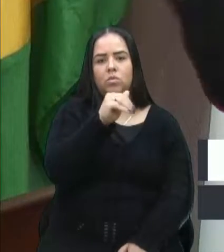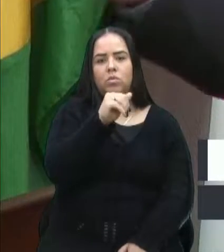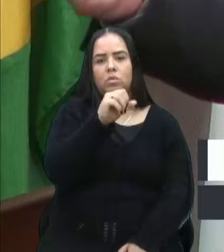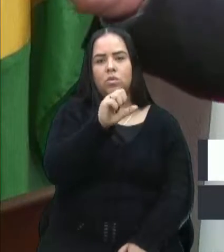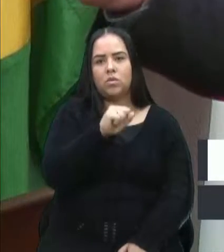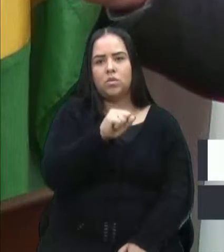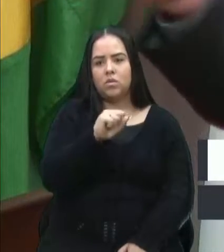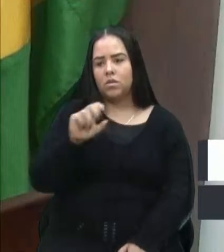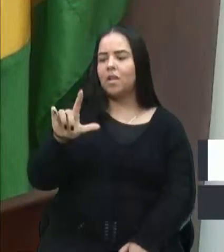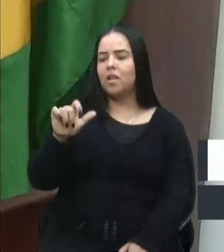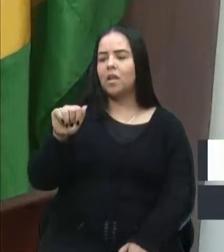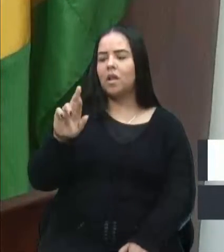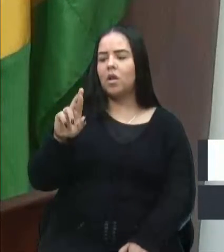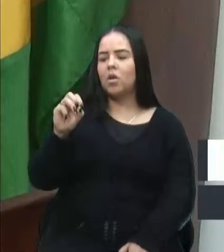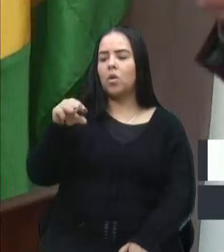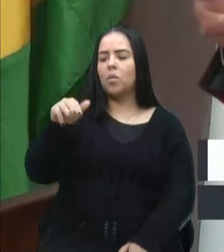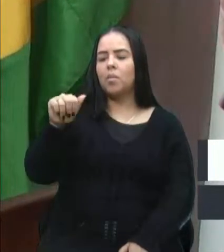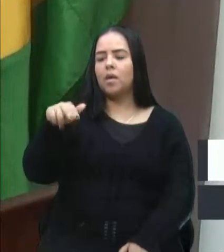Vila Romana,